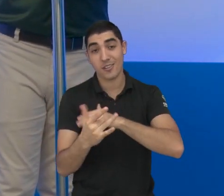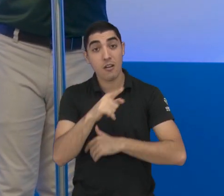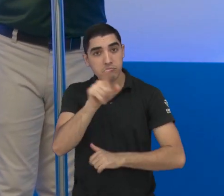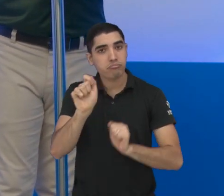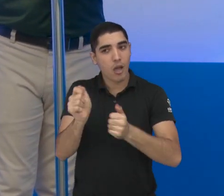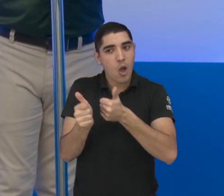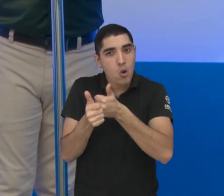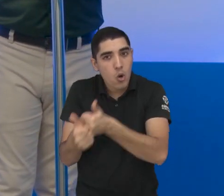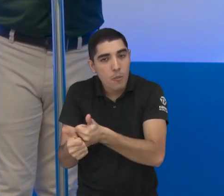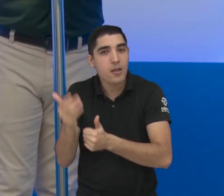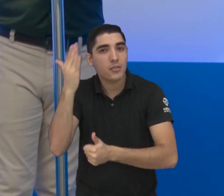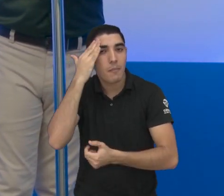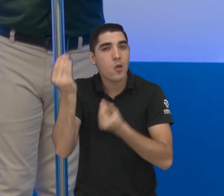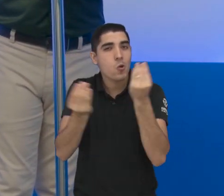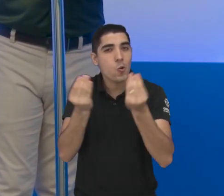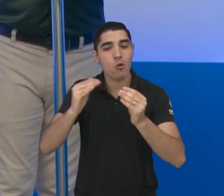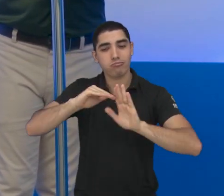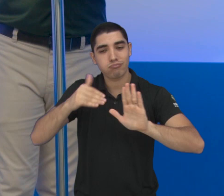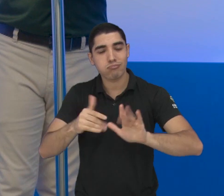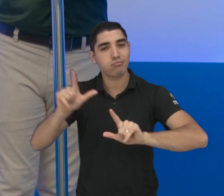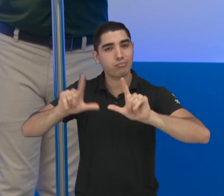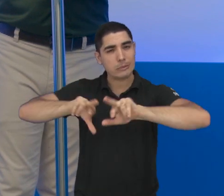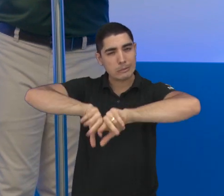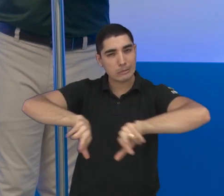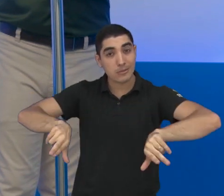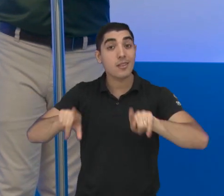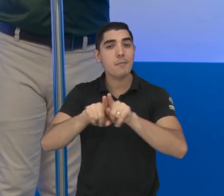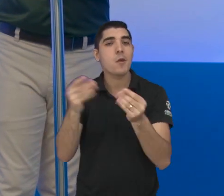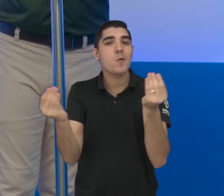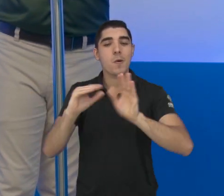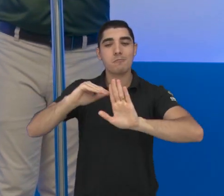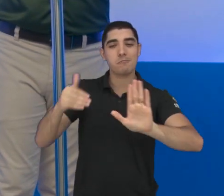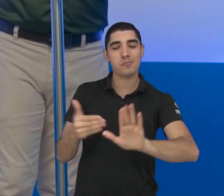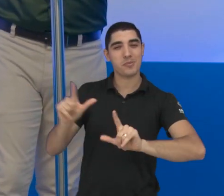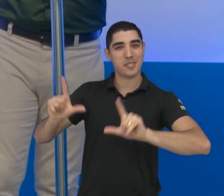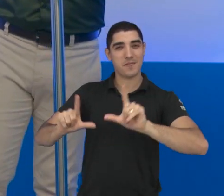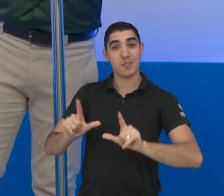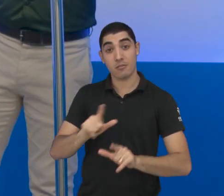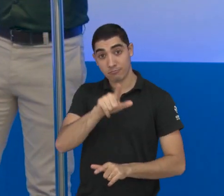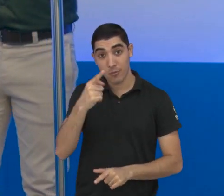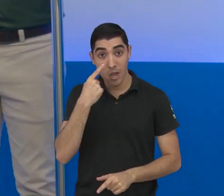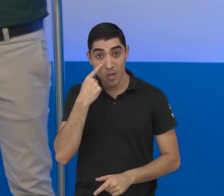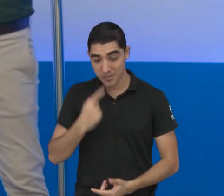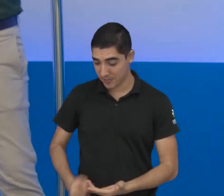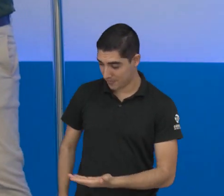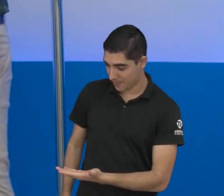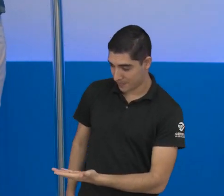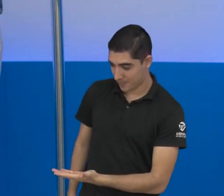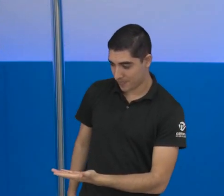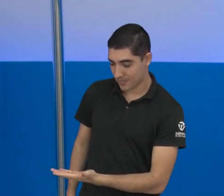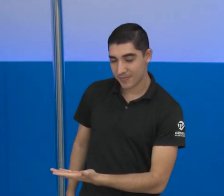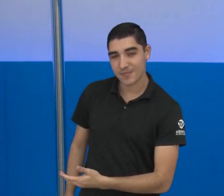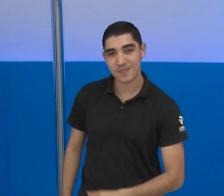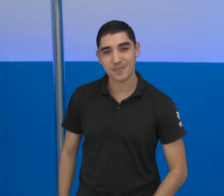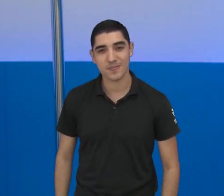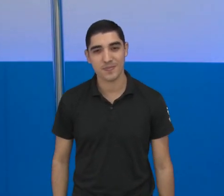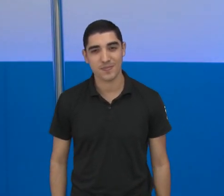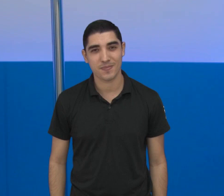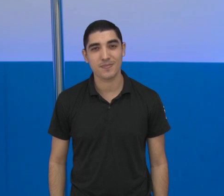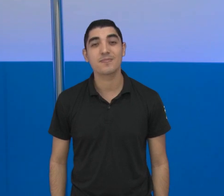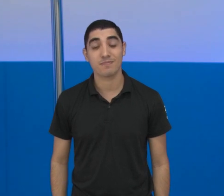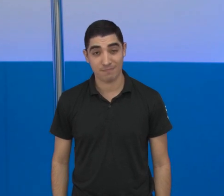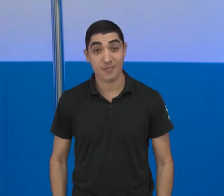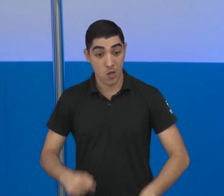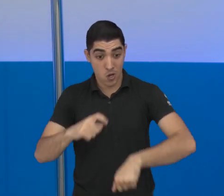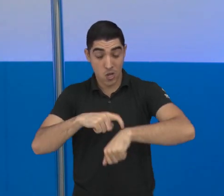sociais. Lá você fica por dentro de toda a nossa programação, além dos bastidores da TV. Então anota aí, @TV Câmara